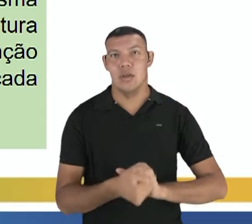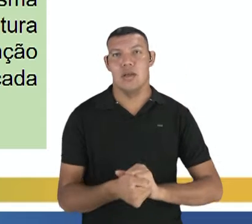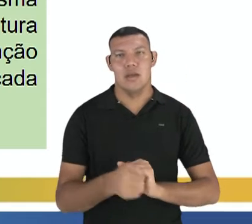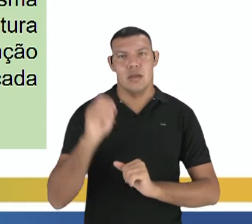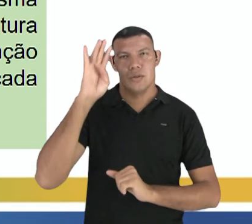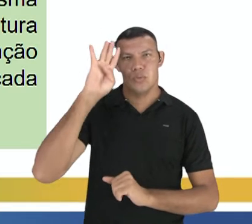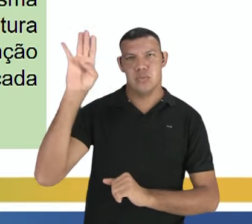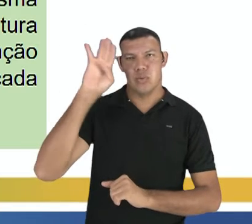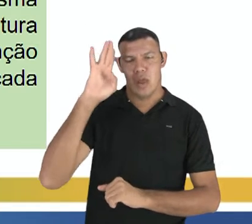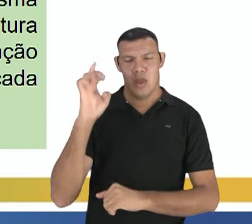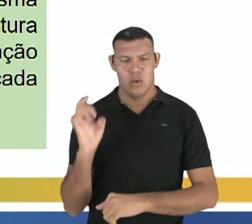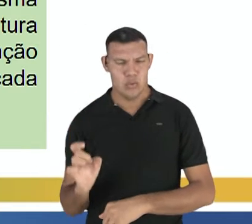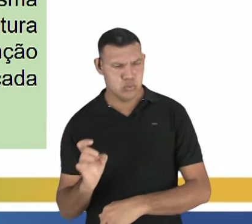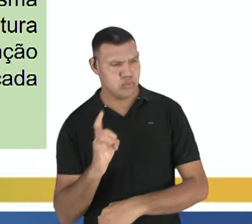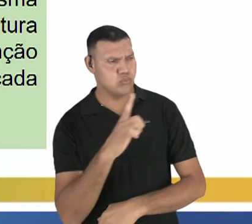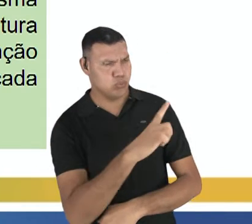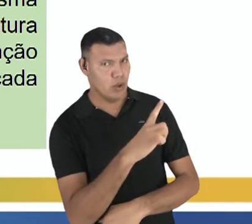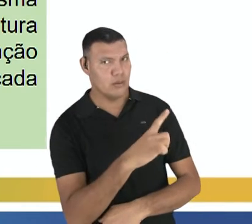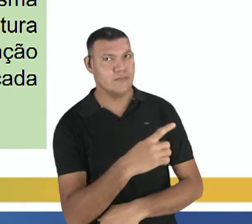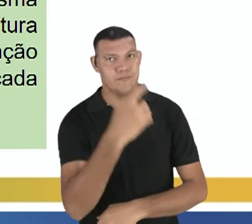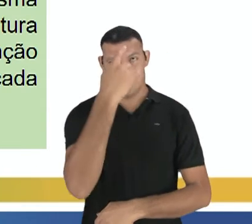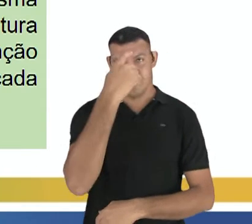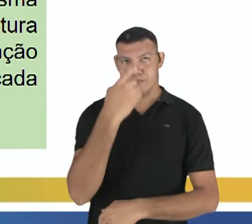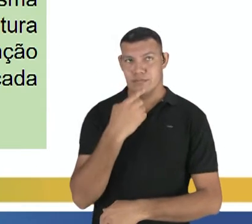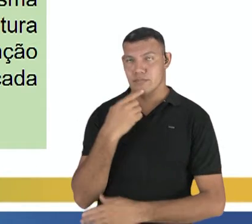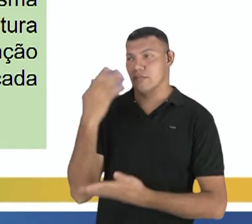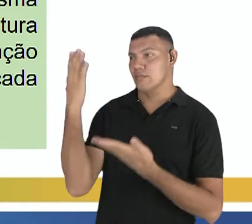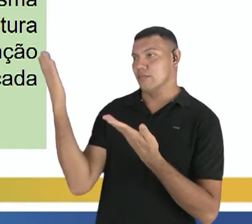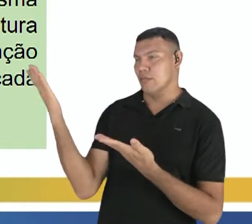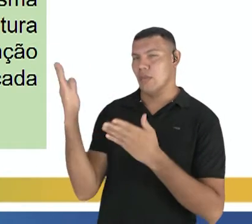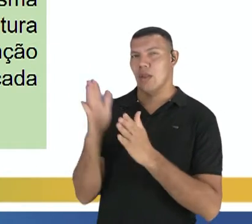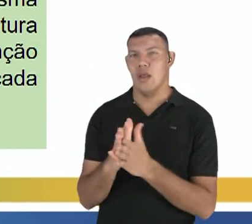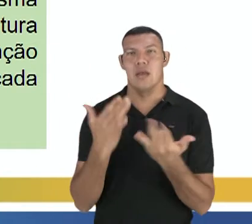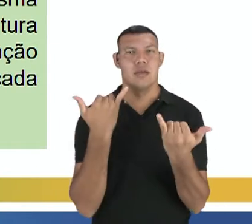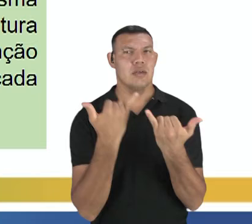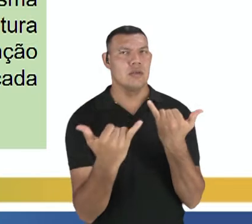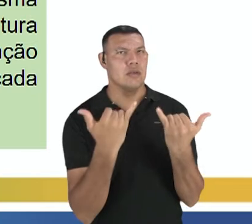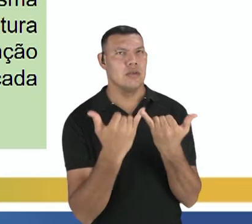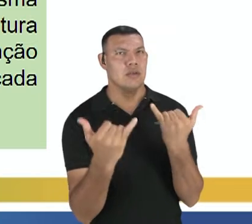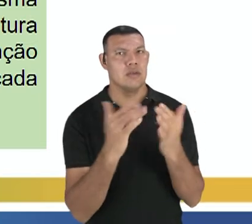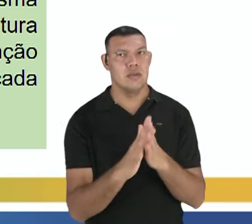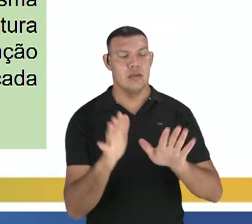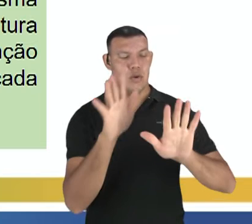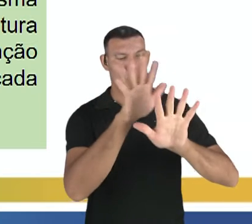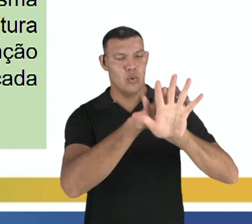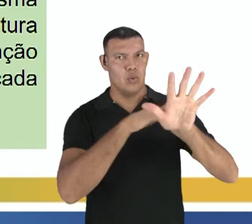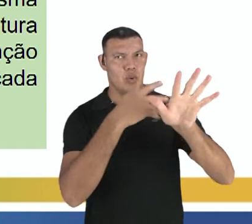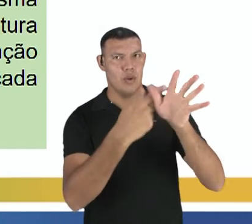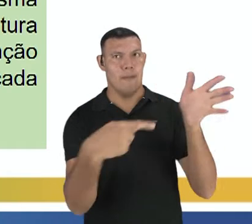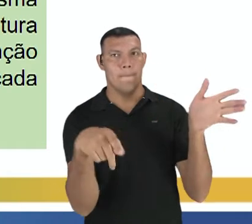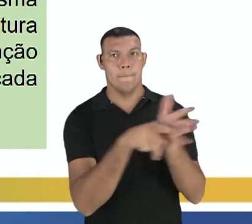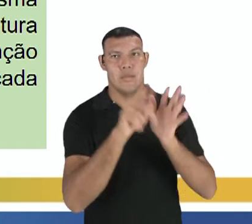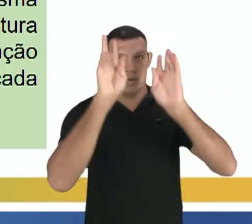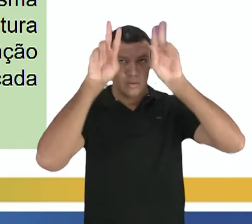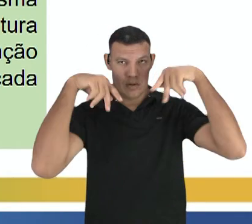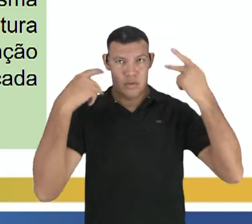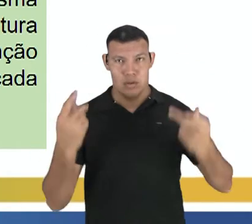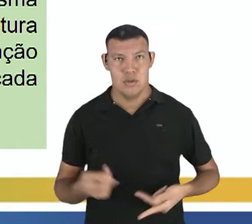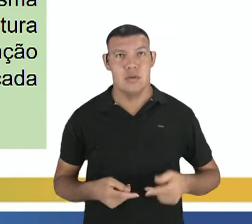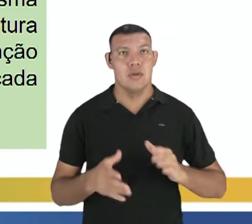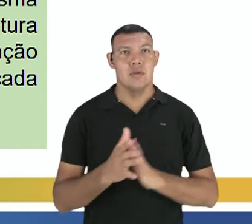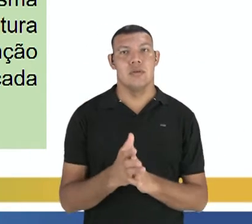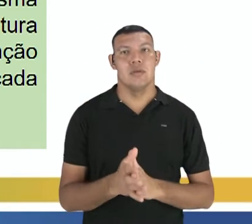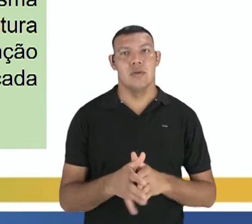evolutivas. E aí, como vocês podem ver, eles observavam a semelhança, por exemplo, entre a mão humana, né, a mão